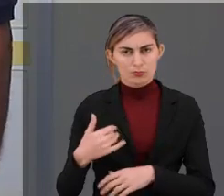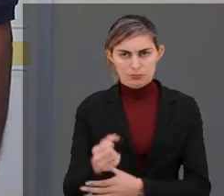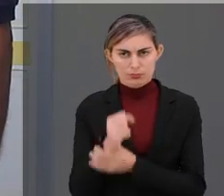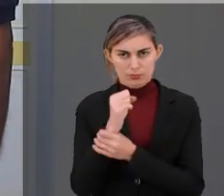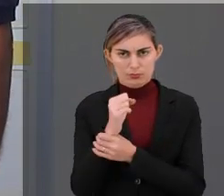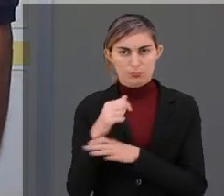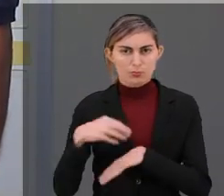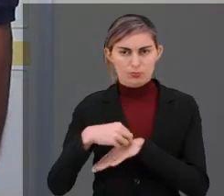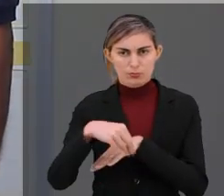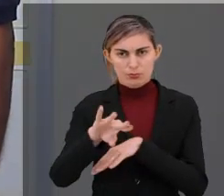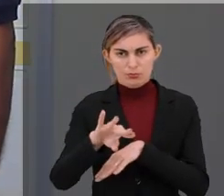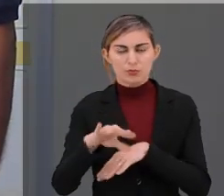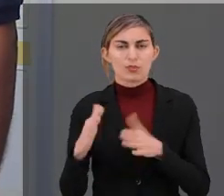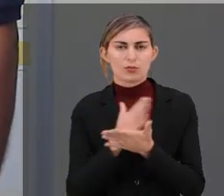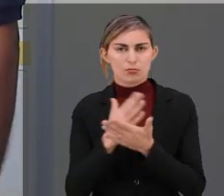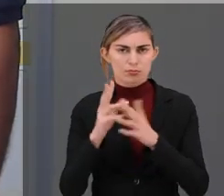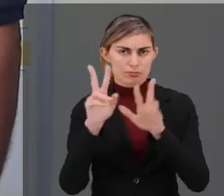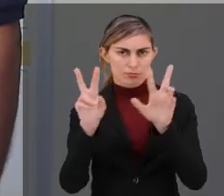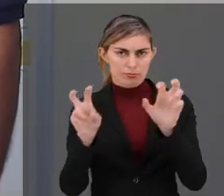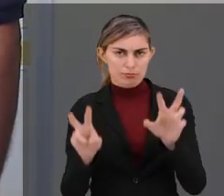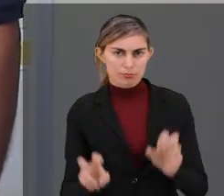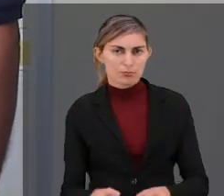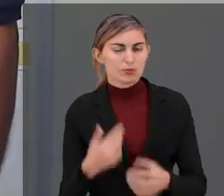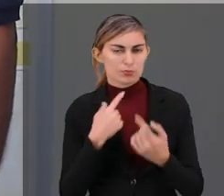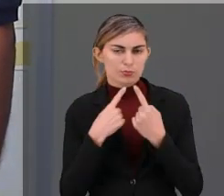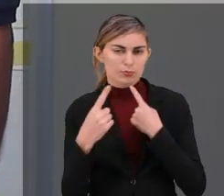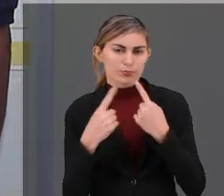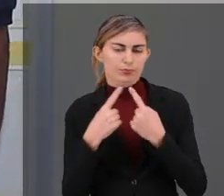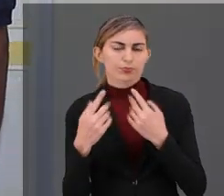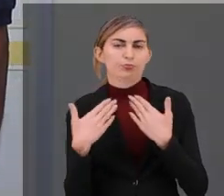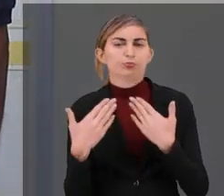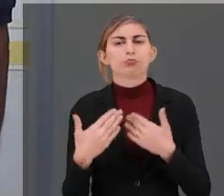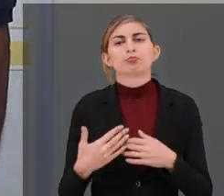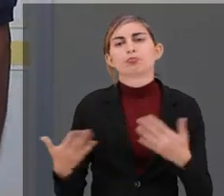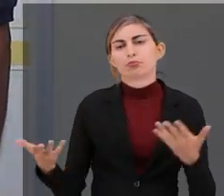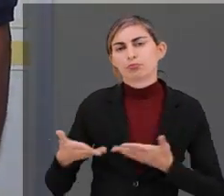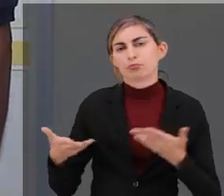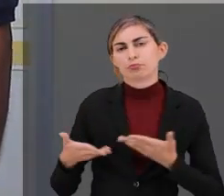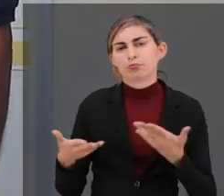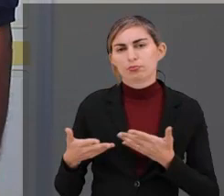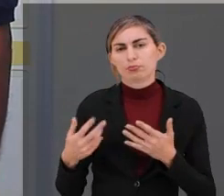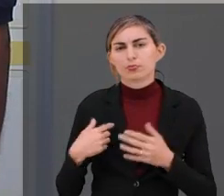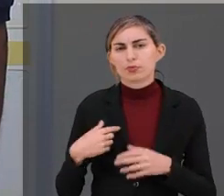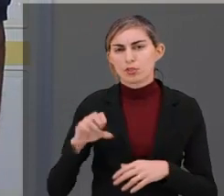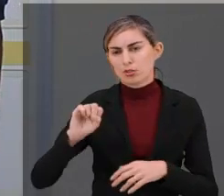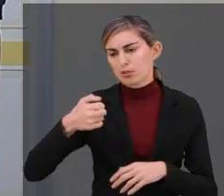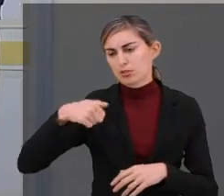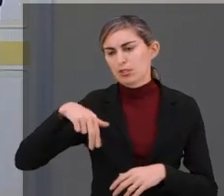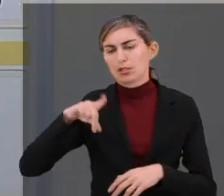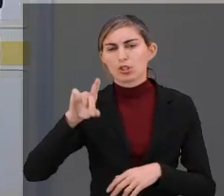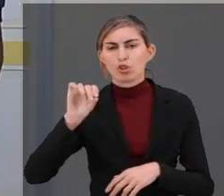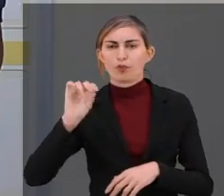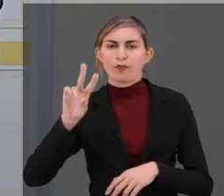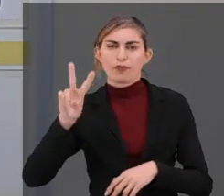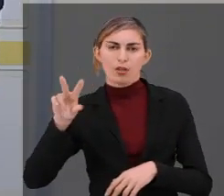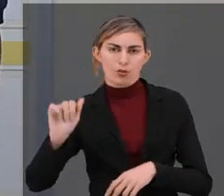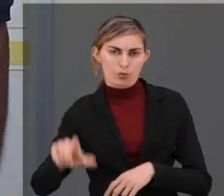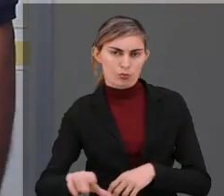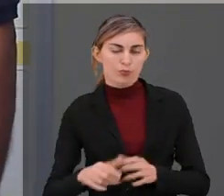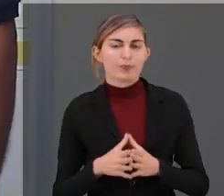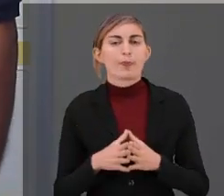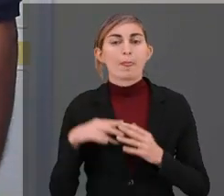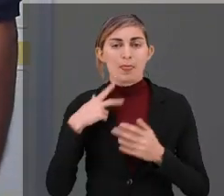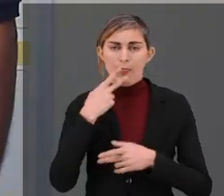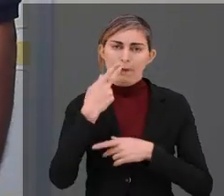segurança, que vai abordar algumas questões que a gente vai conversar agora e vai colocar, que é o Sandoval Loureiro. Eu vou deixar que ele